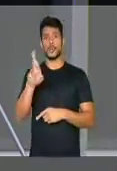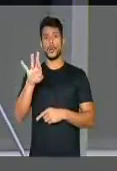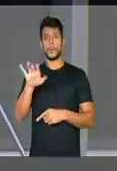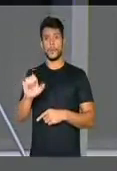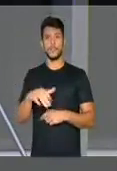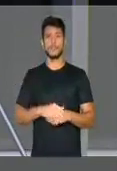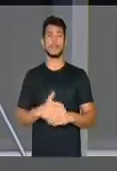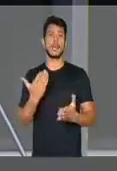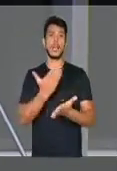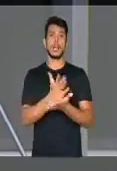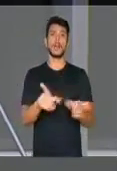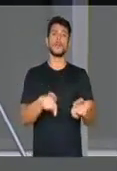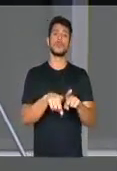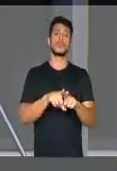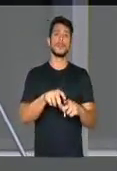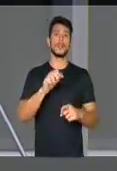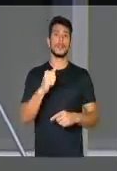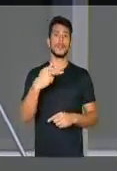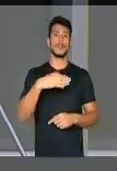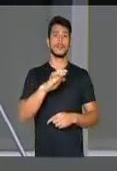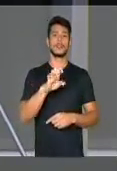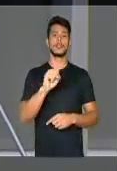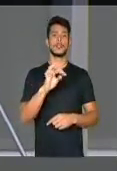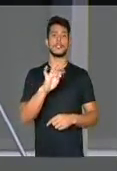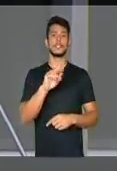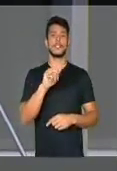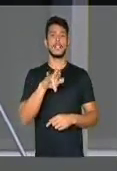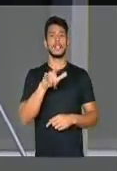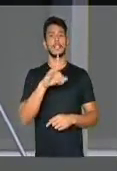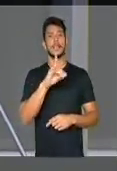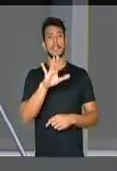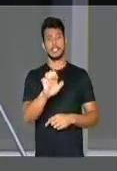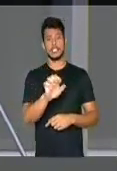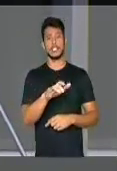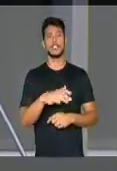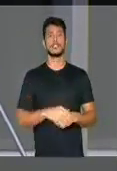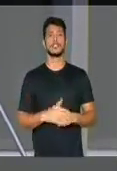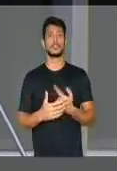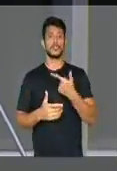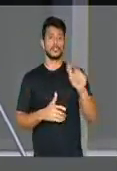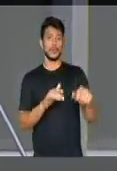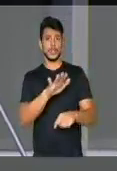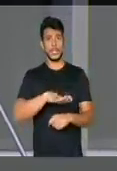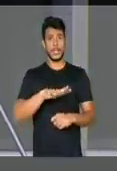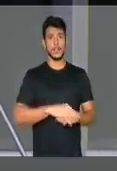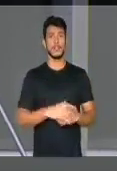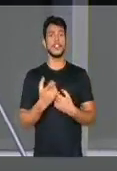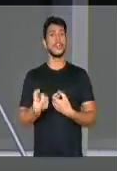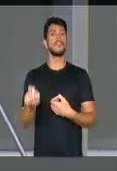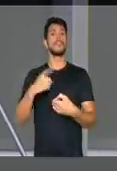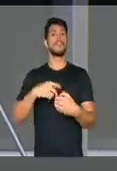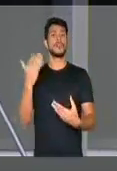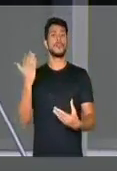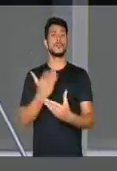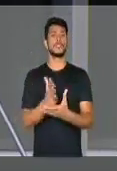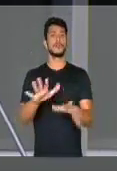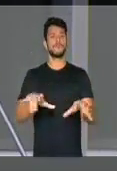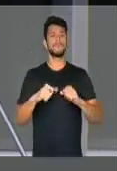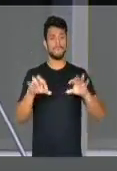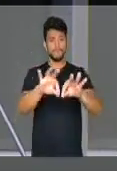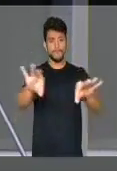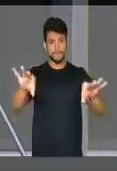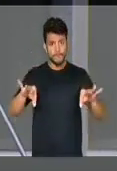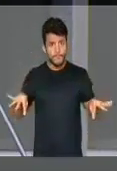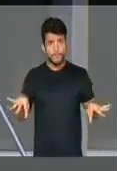a ancestralidade da terra indígena Jaraguá. Devolveu os processos de reconhecimento de